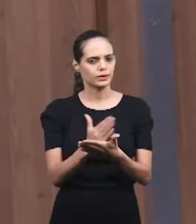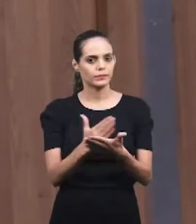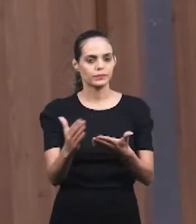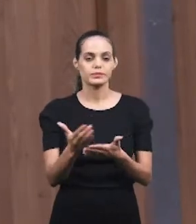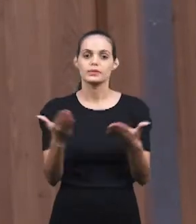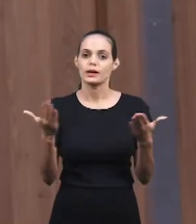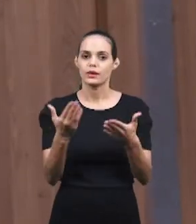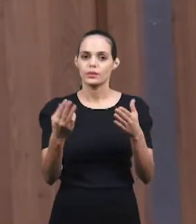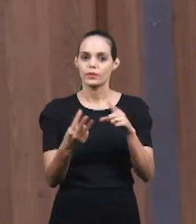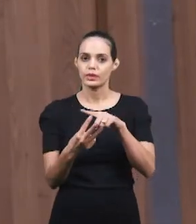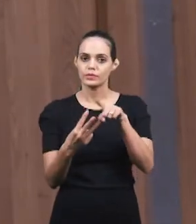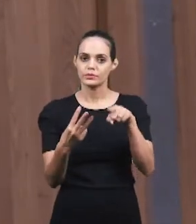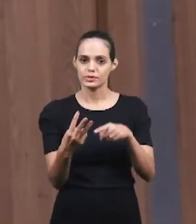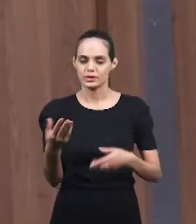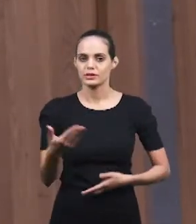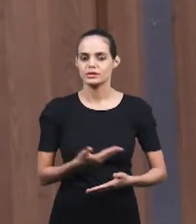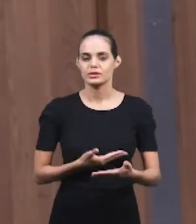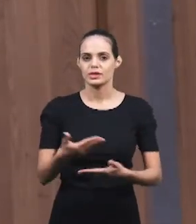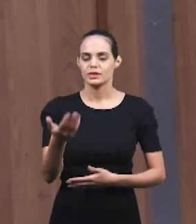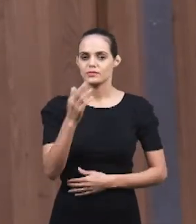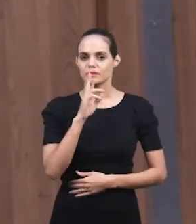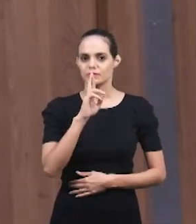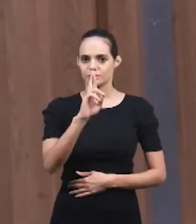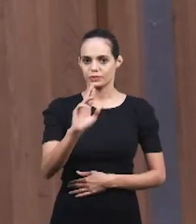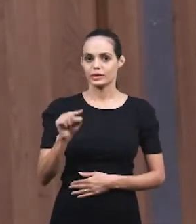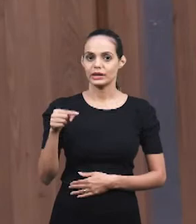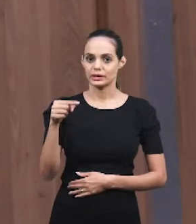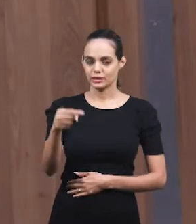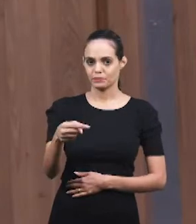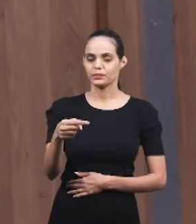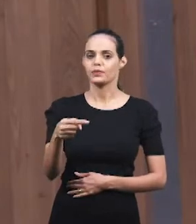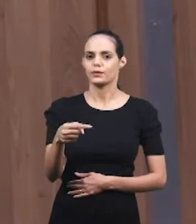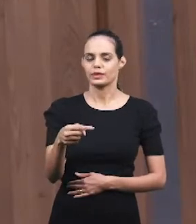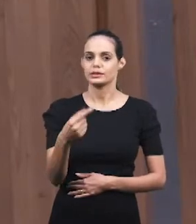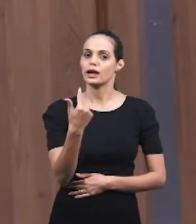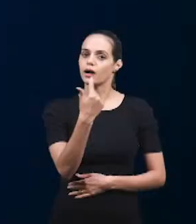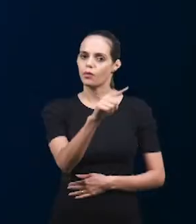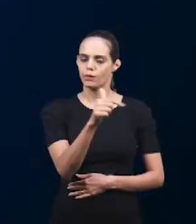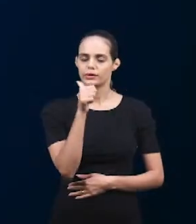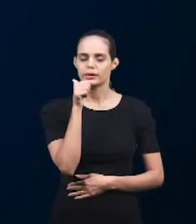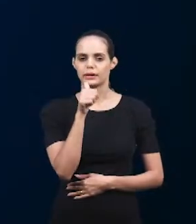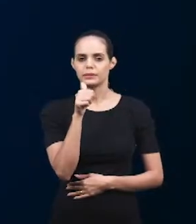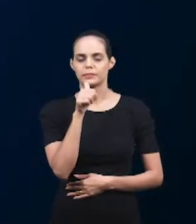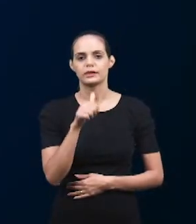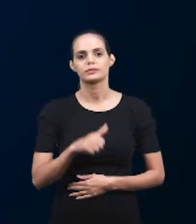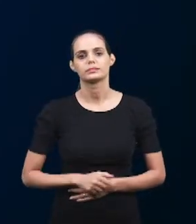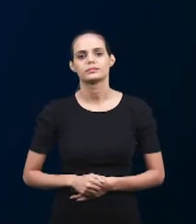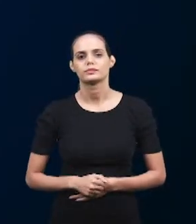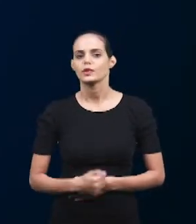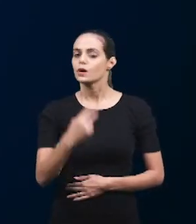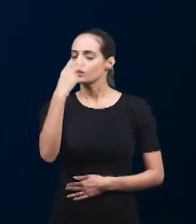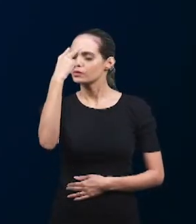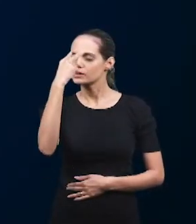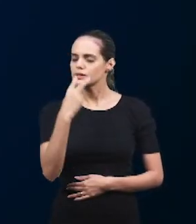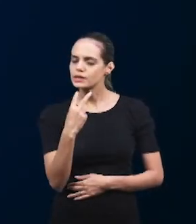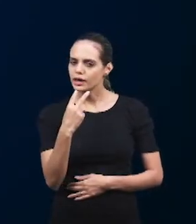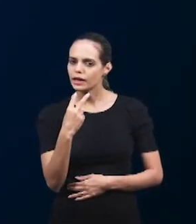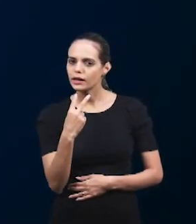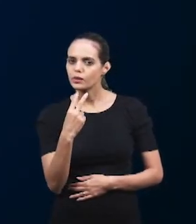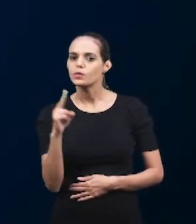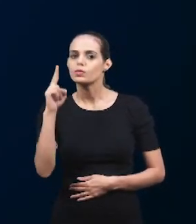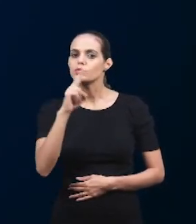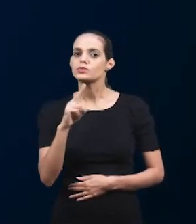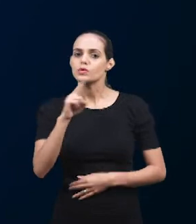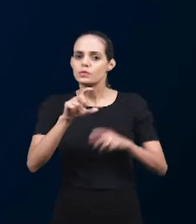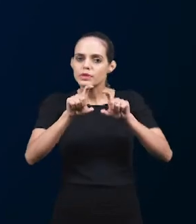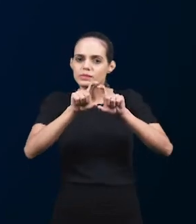o Bernardo, a Sara e o Davi e em seguida a irmã Estela Adassa. O cego usou uma expressão de humildade no